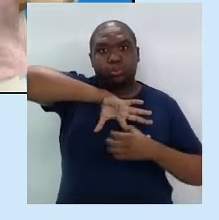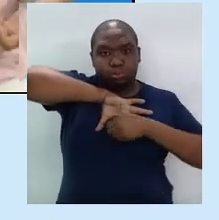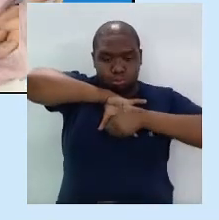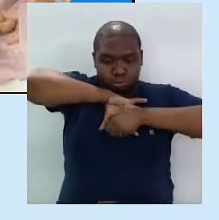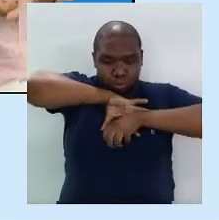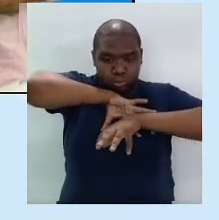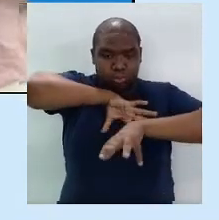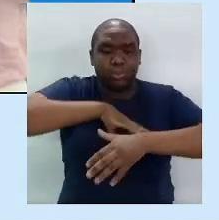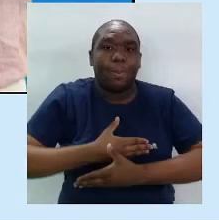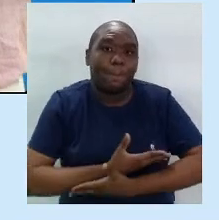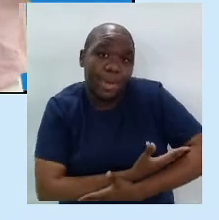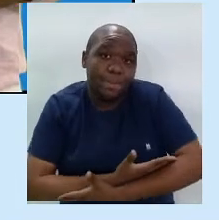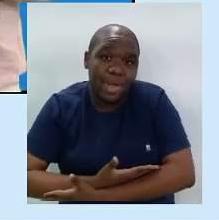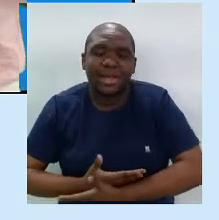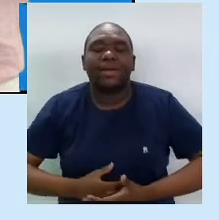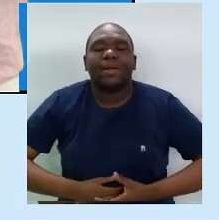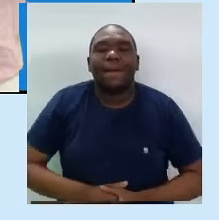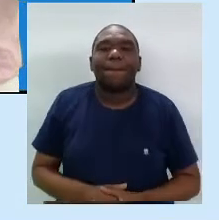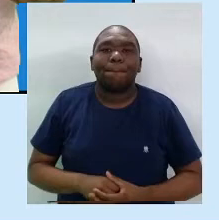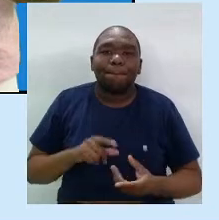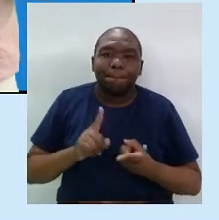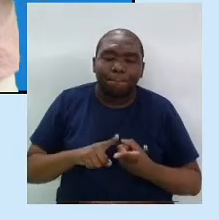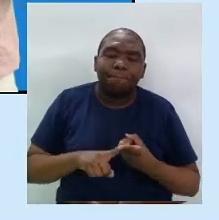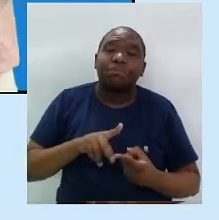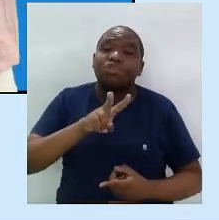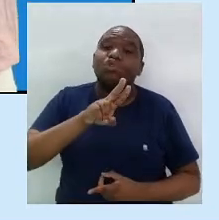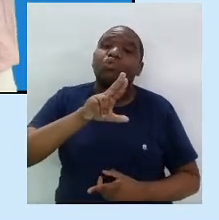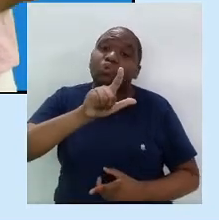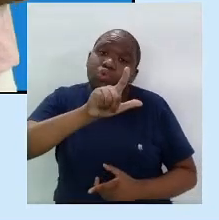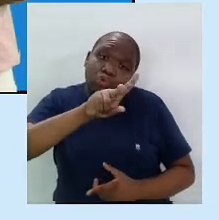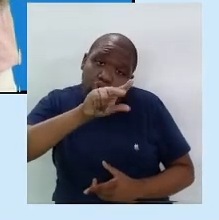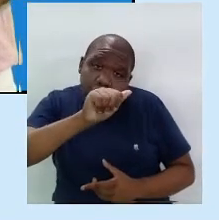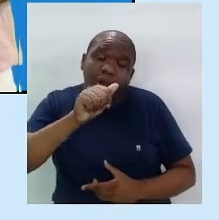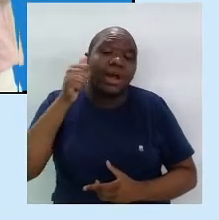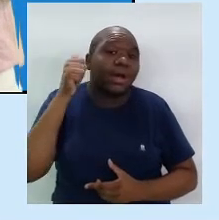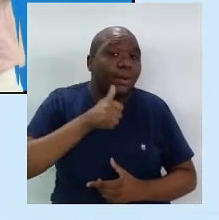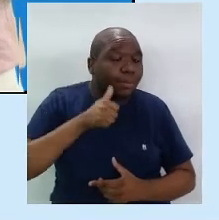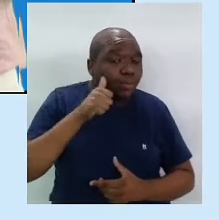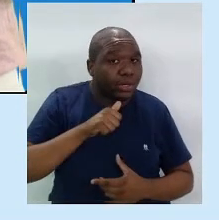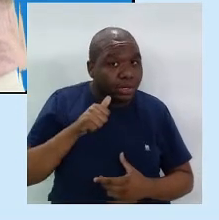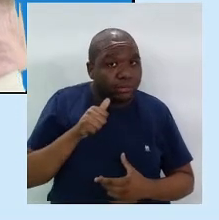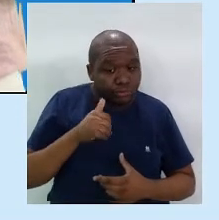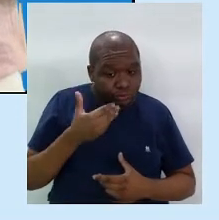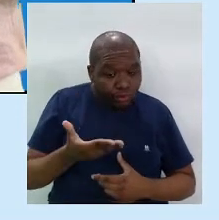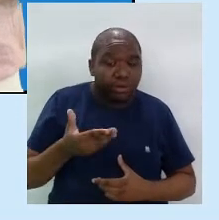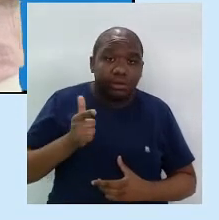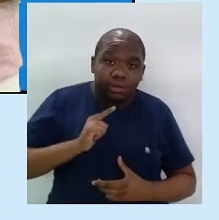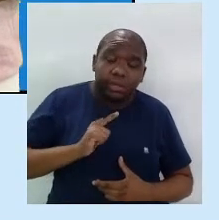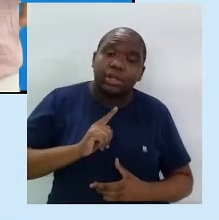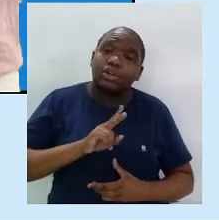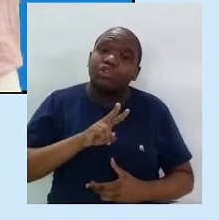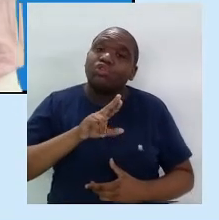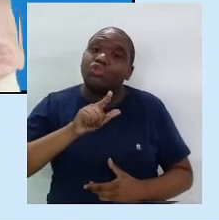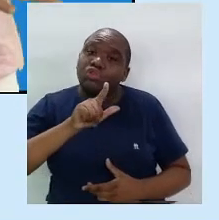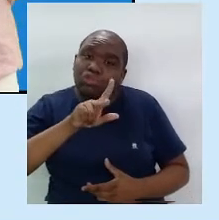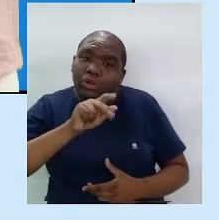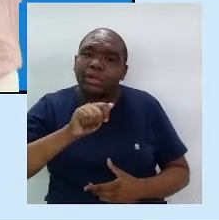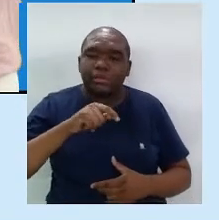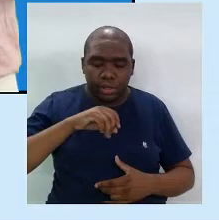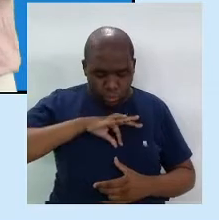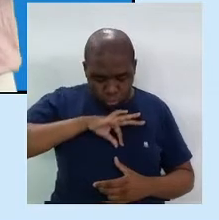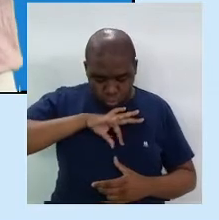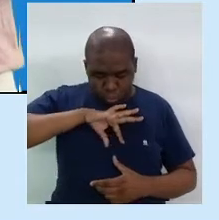a vulva é a genitália externa feminina, ela vai fazer parte ali da vulva, né? Os